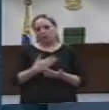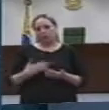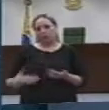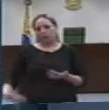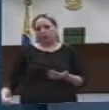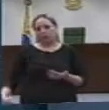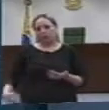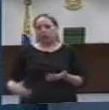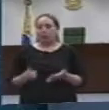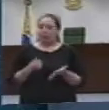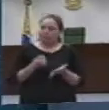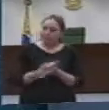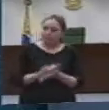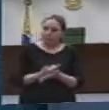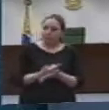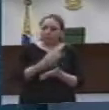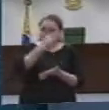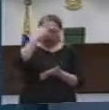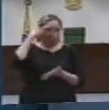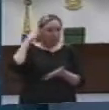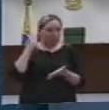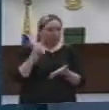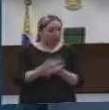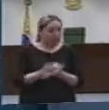pelos contribuintes financiando